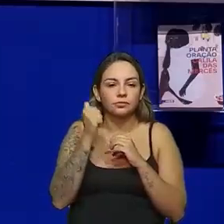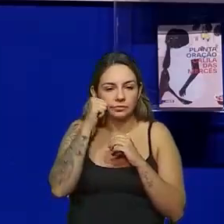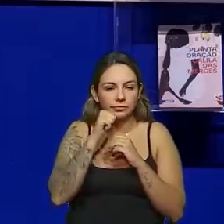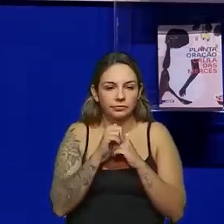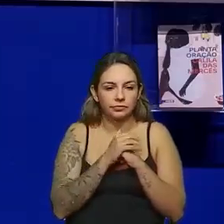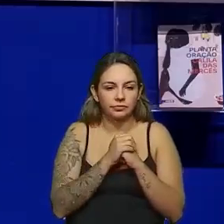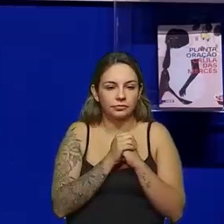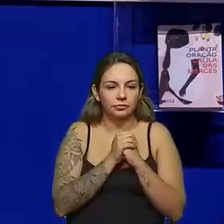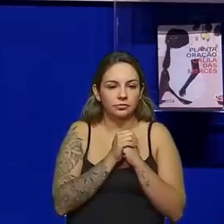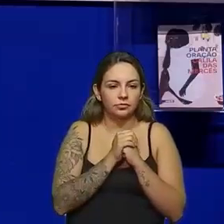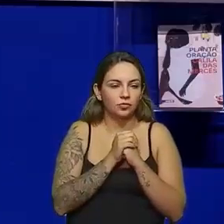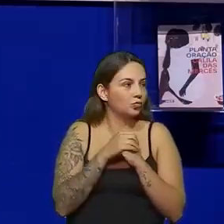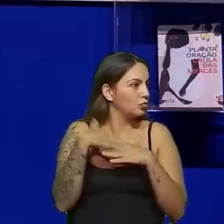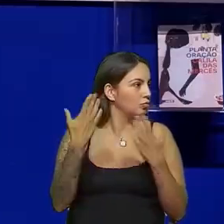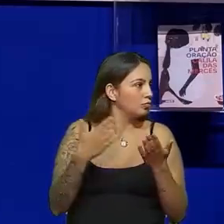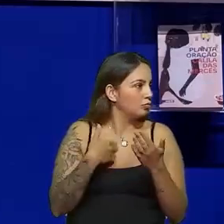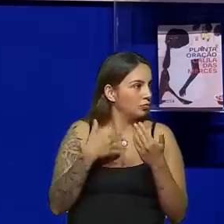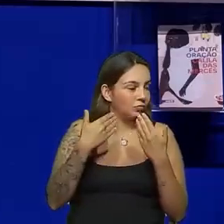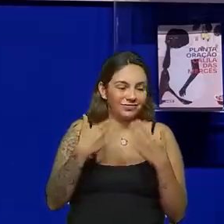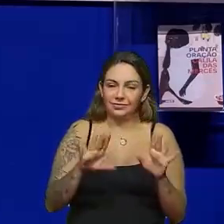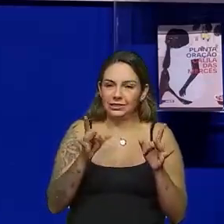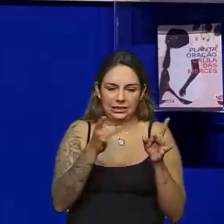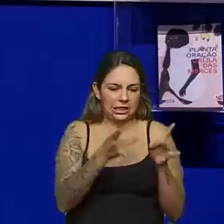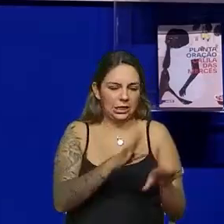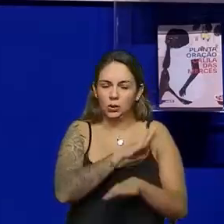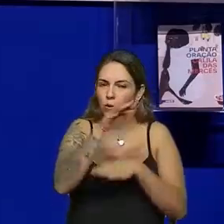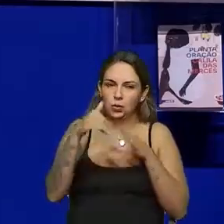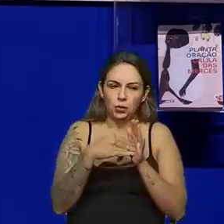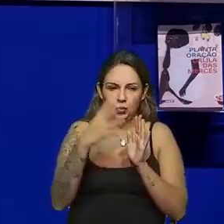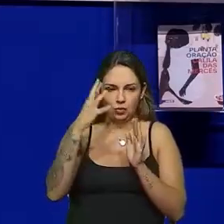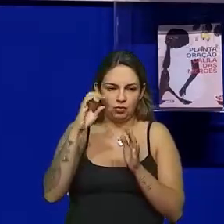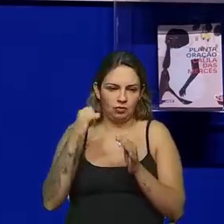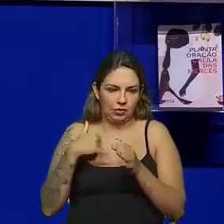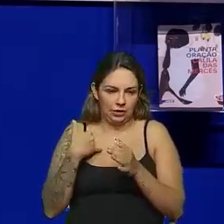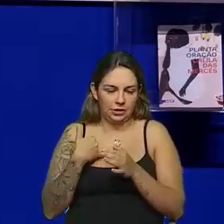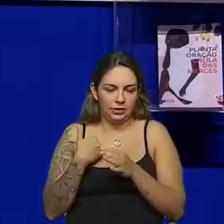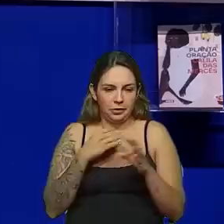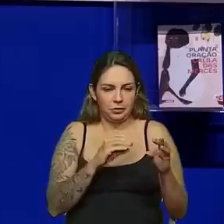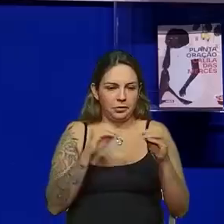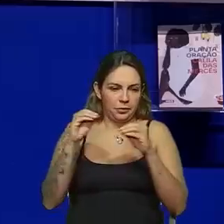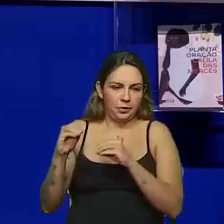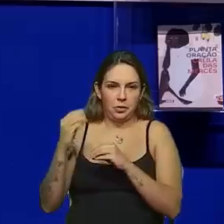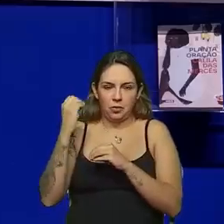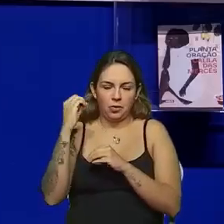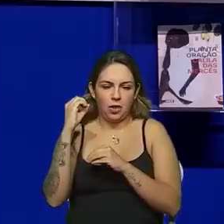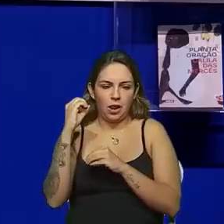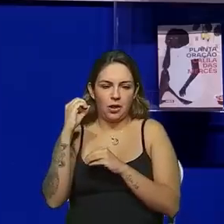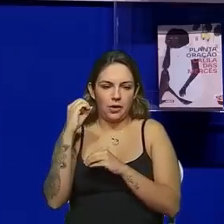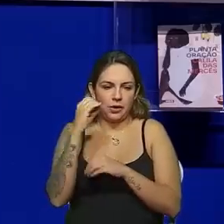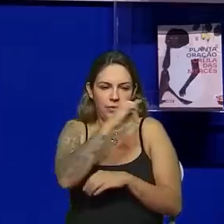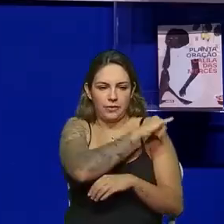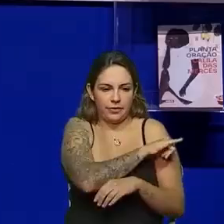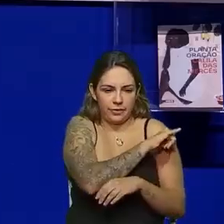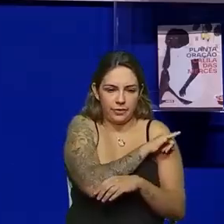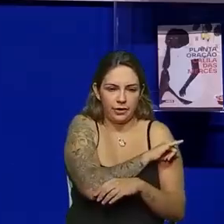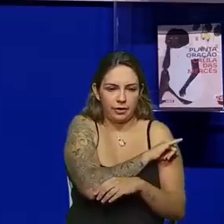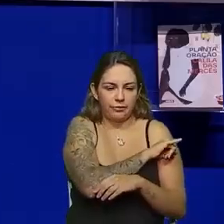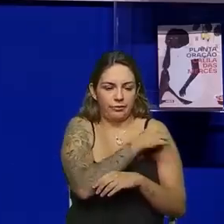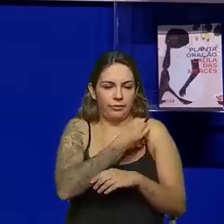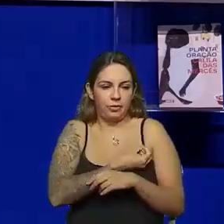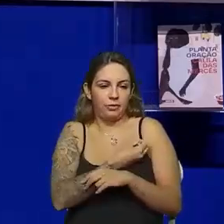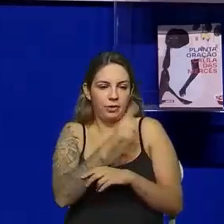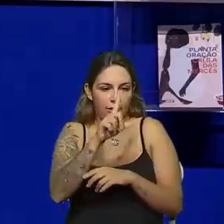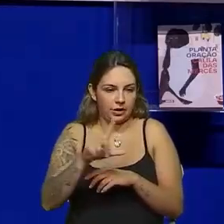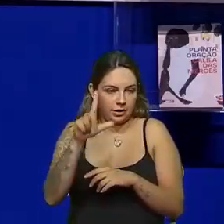menina, é o seguinte, ó, quando eu larguei tudo aos 40 anos para mudar de Porto Alegre pro Rio de Janeiro, né, para viver